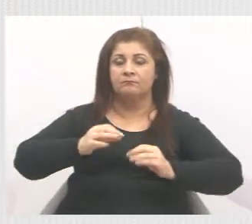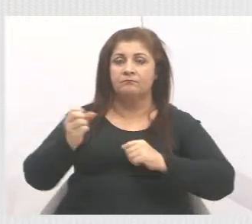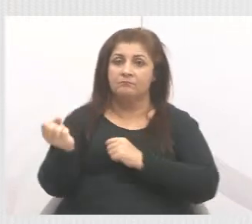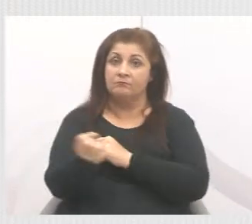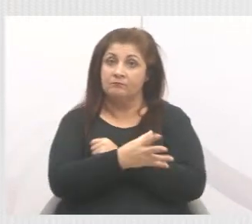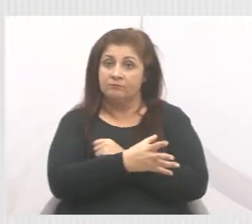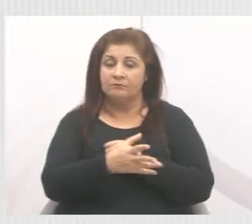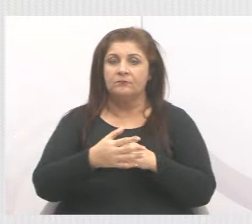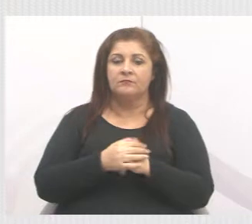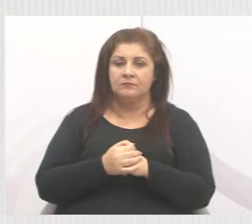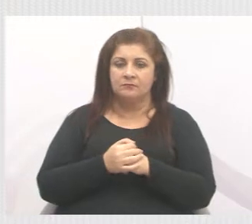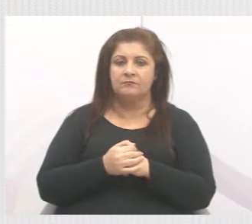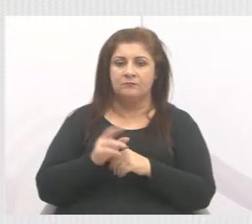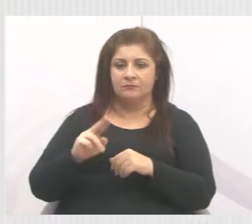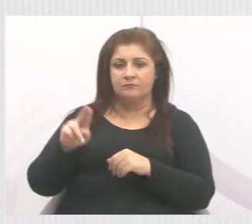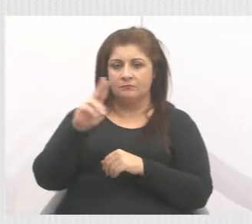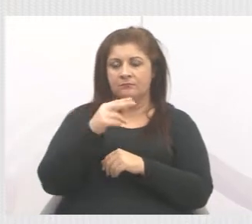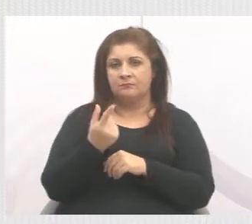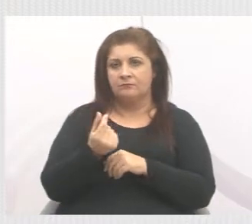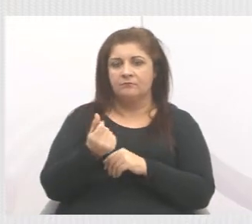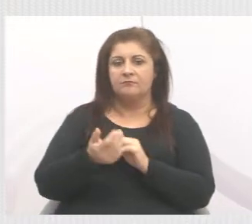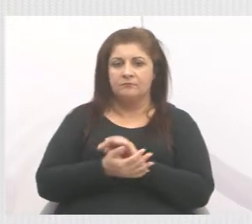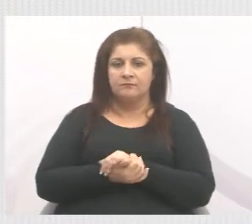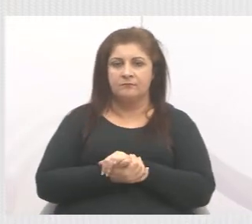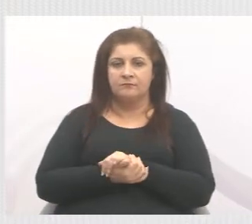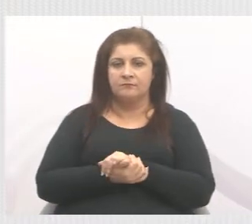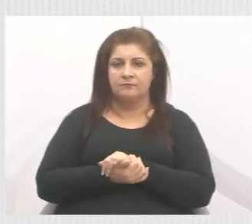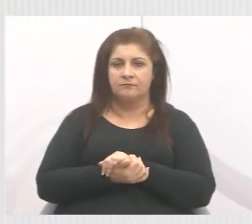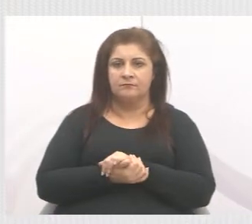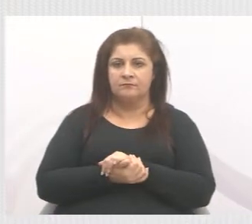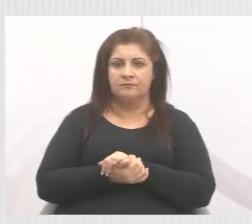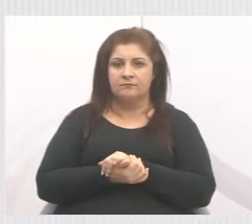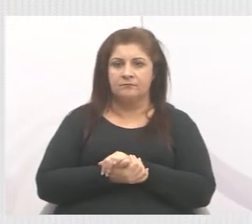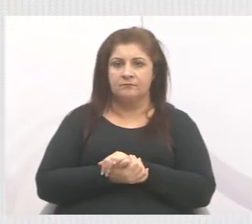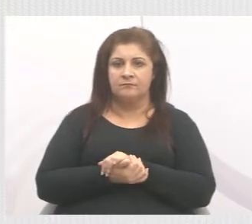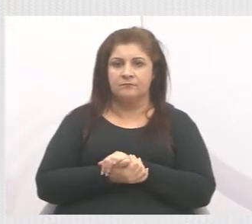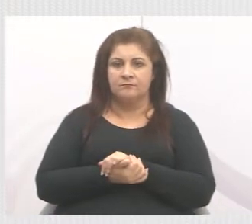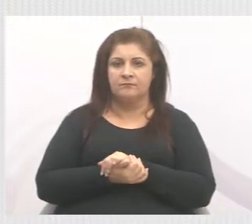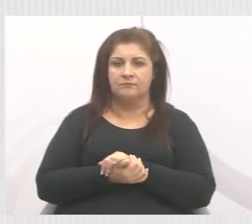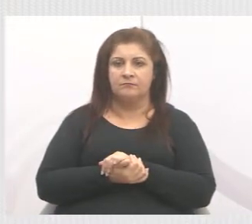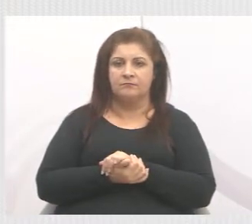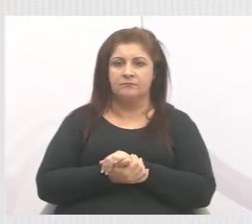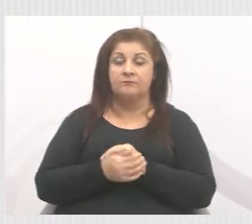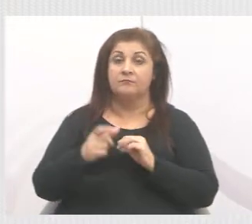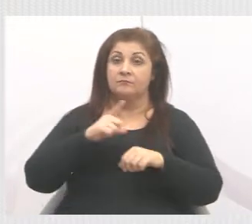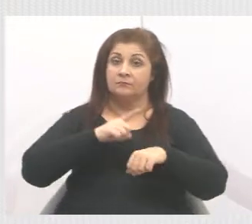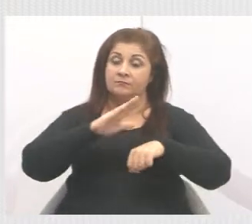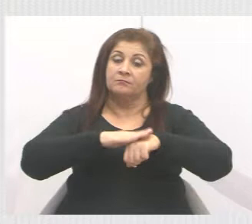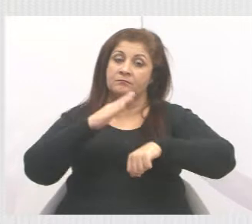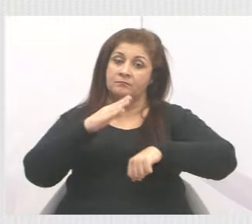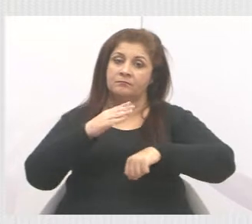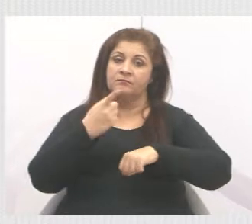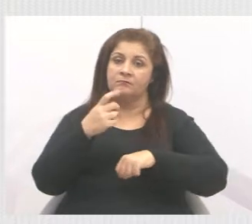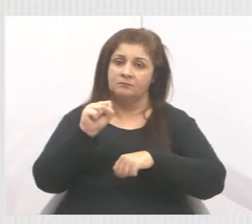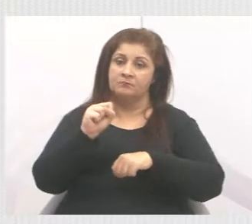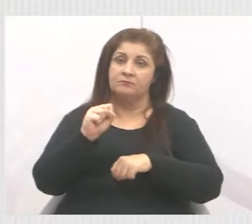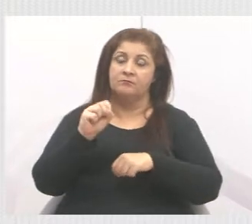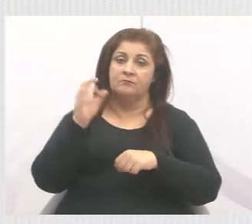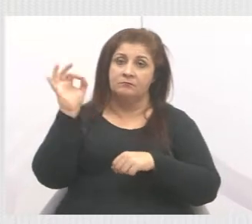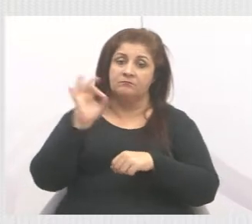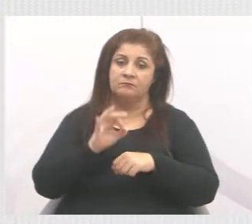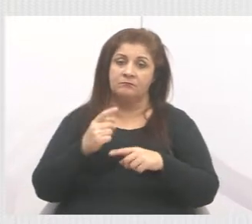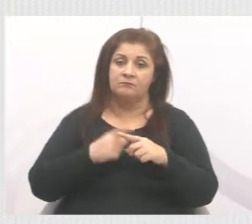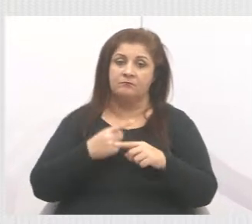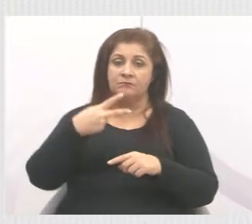demandar grande parte desse recurso, né, que dá para ver que tem um volume significativo de acréscimo na assistência social, que são